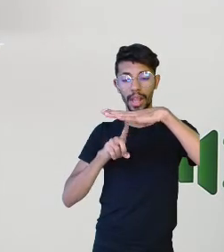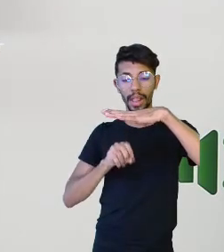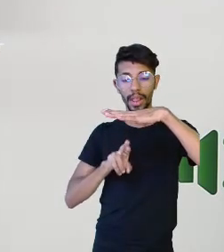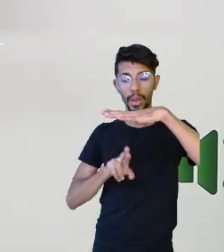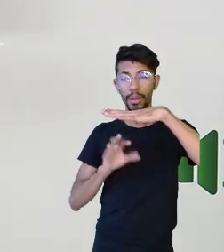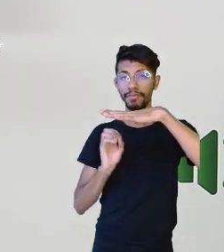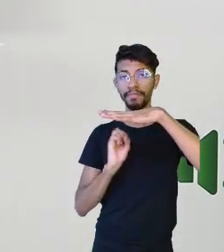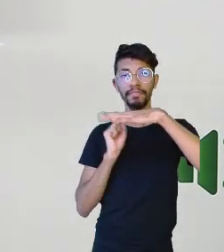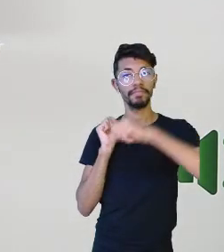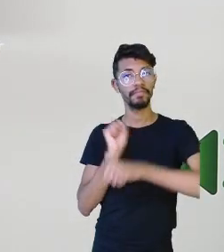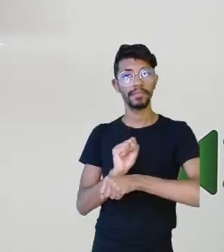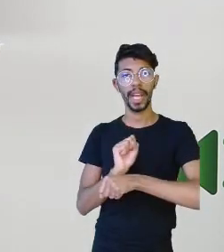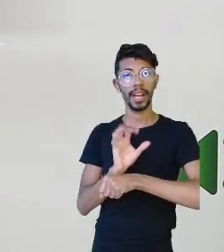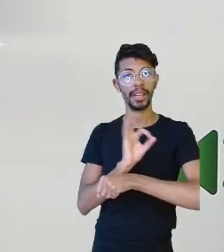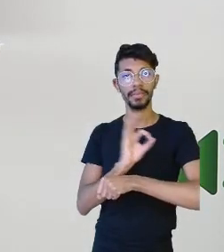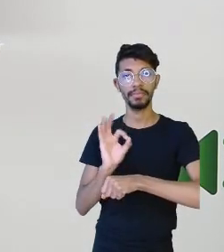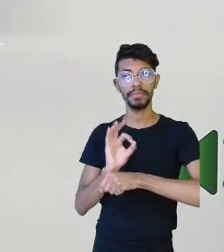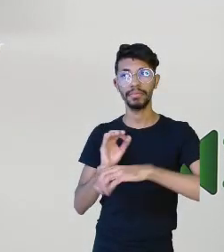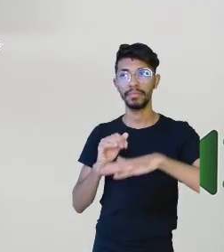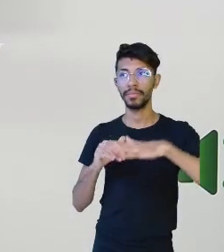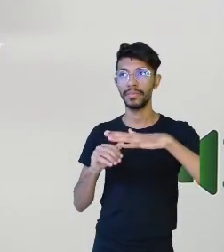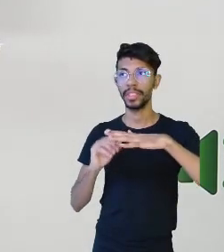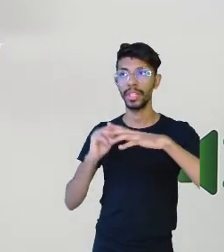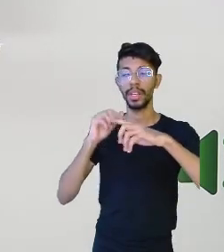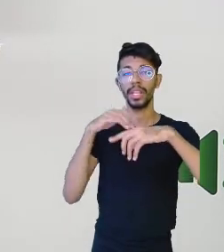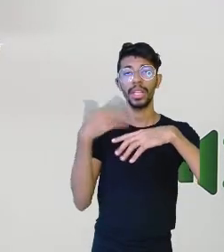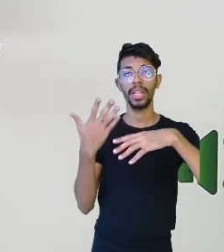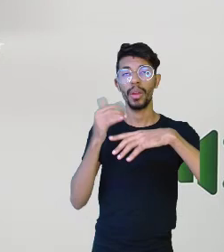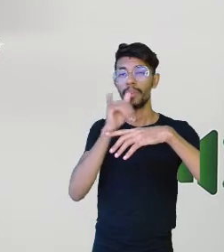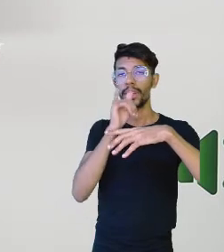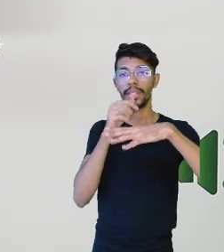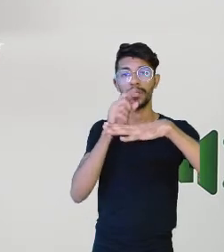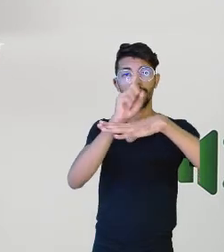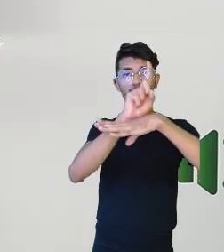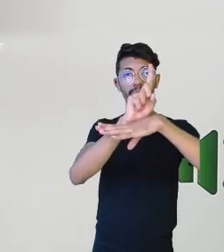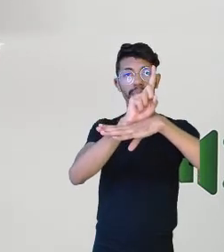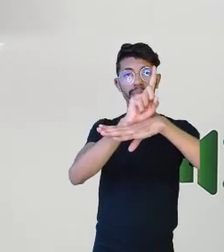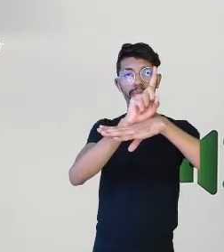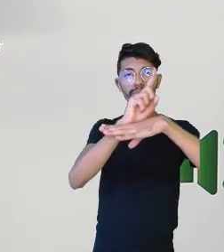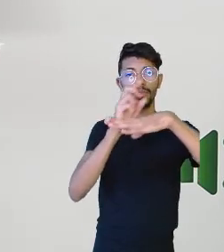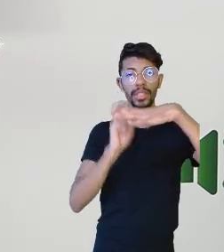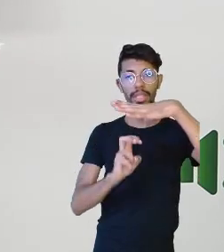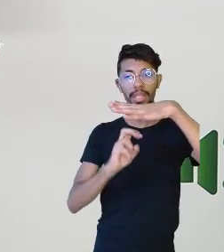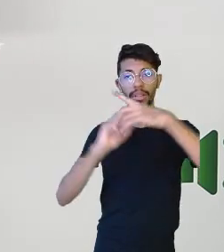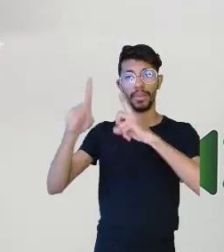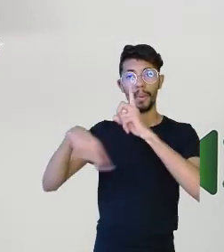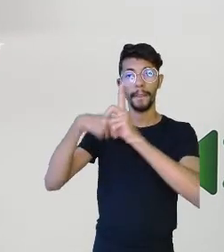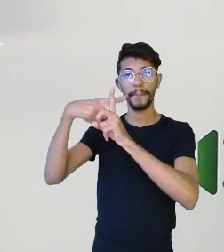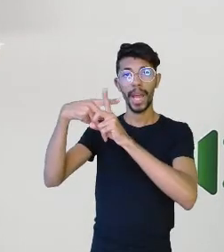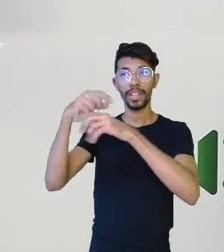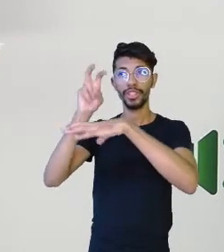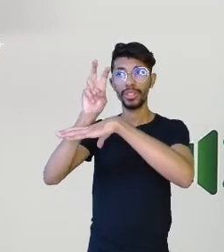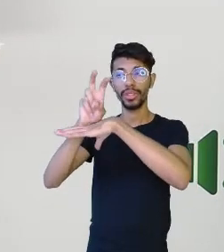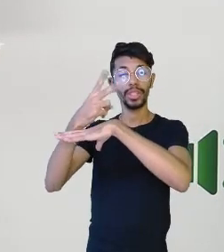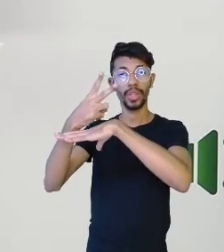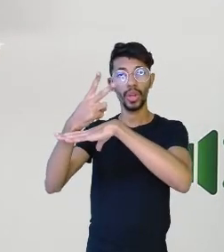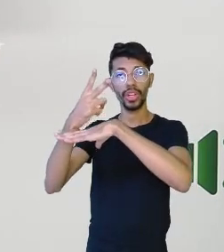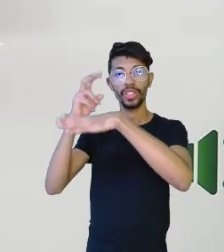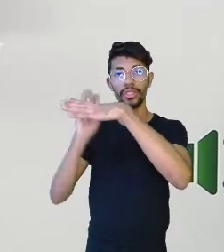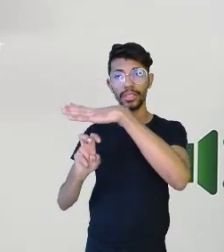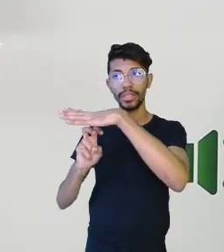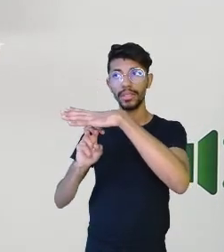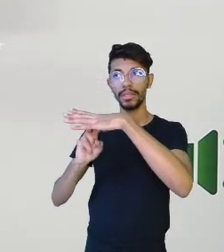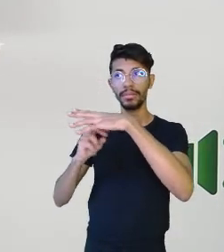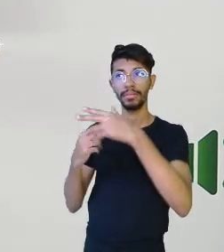numerador. 1 com mais 2, 3. Perfeito. O resultado da minha adição de fração